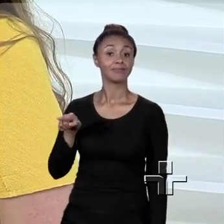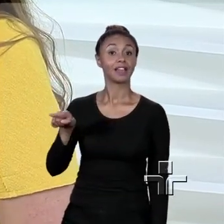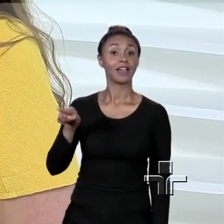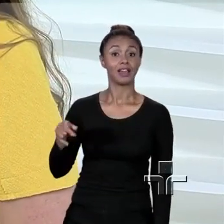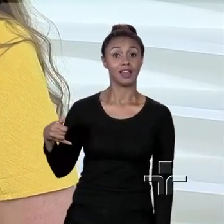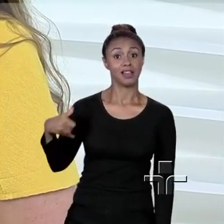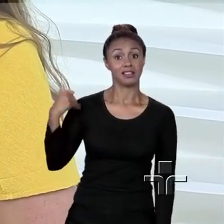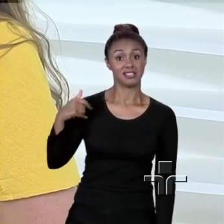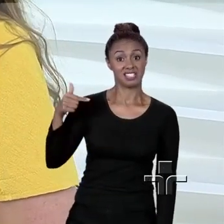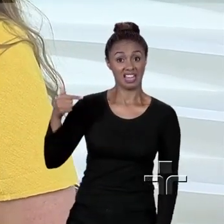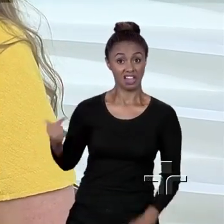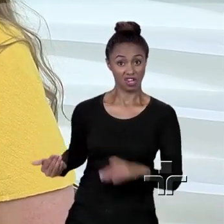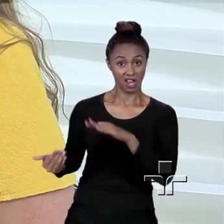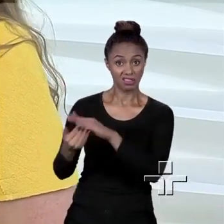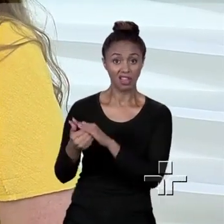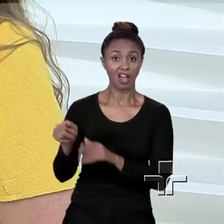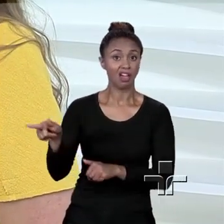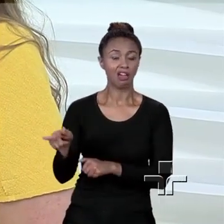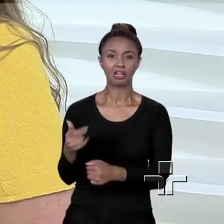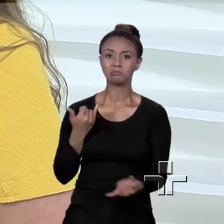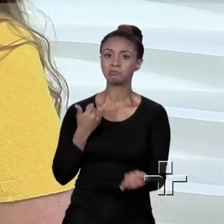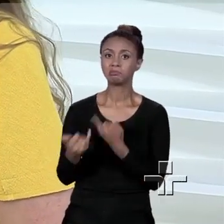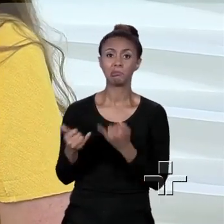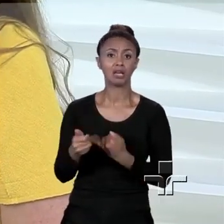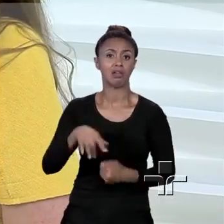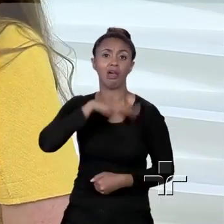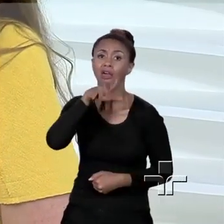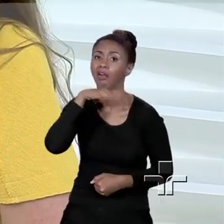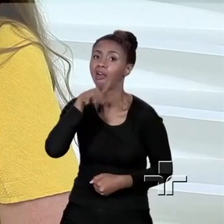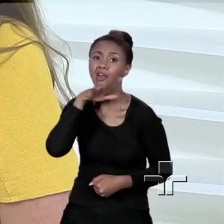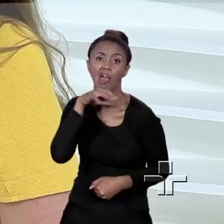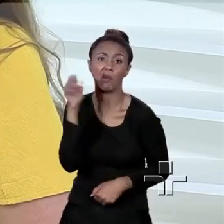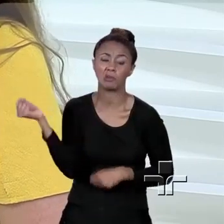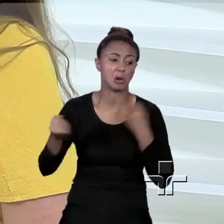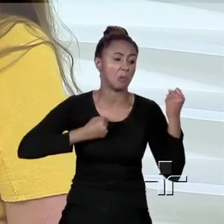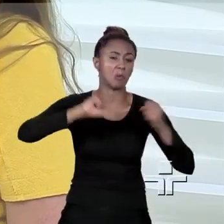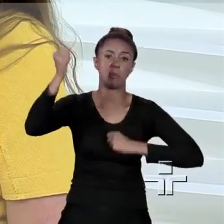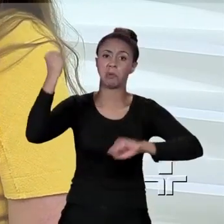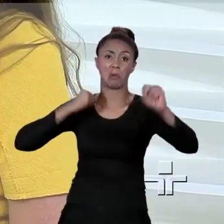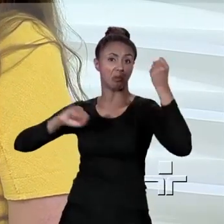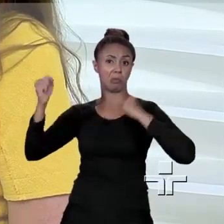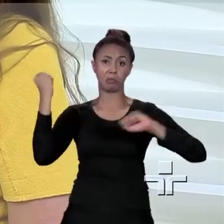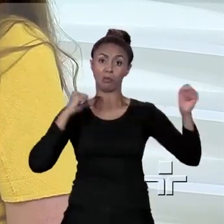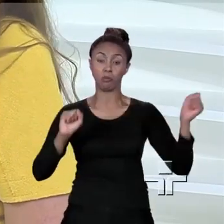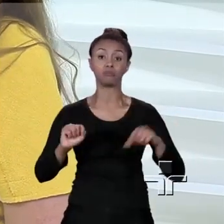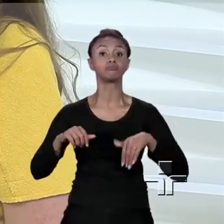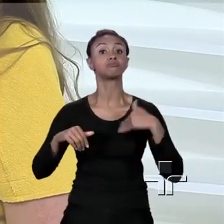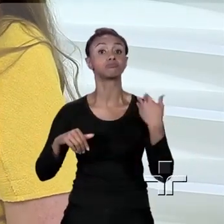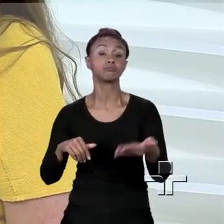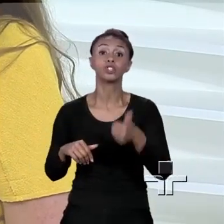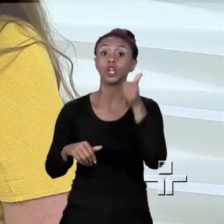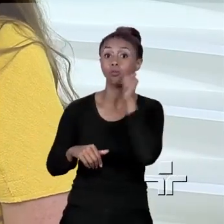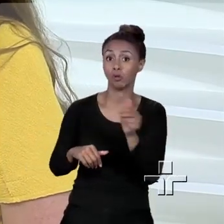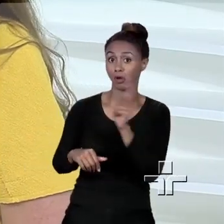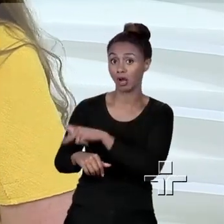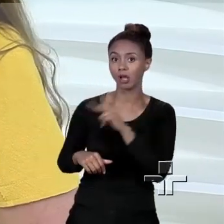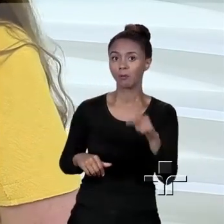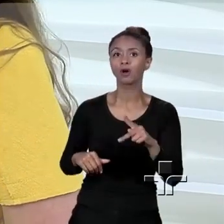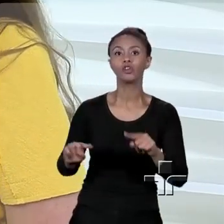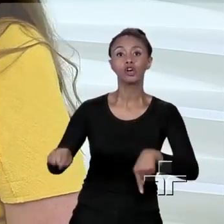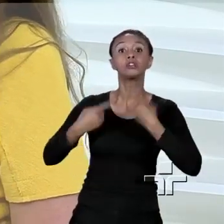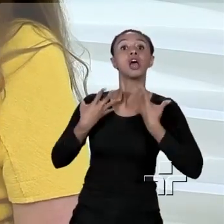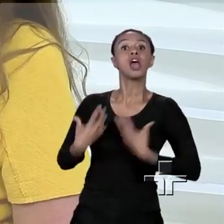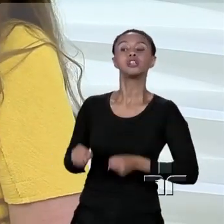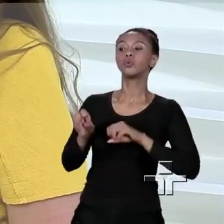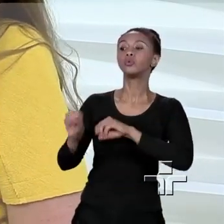era uma criança selvagem, e aí uma professora encarou o desafio de